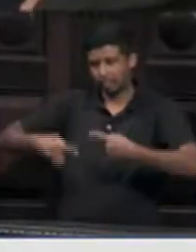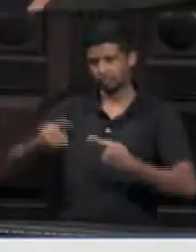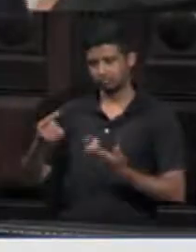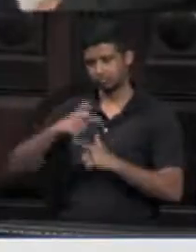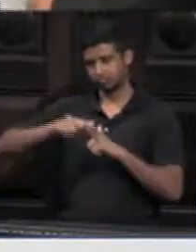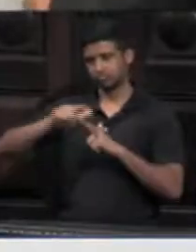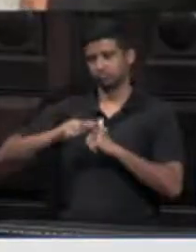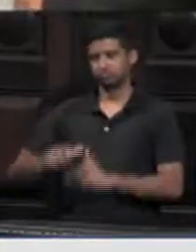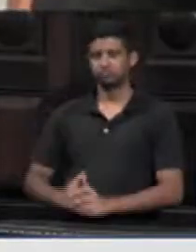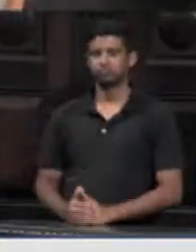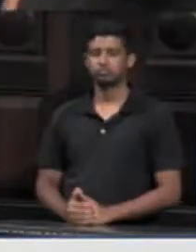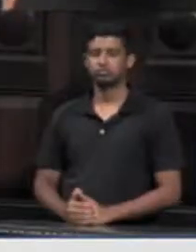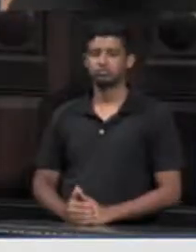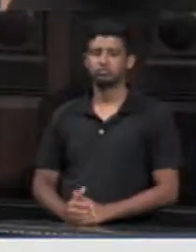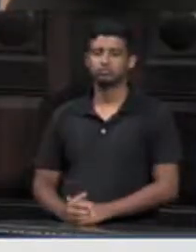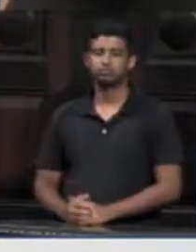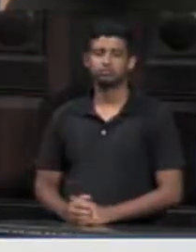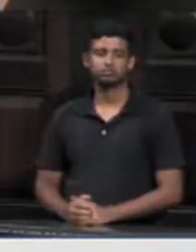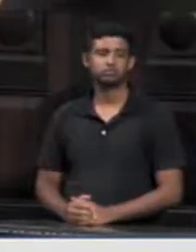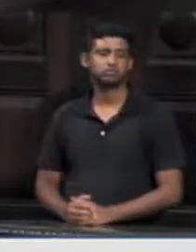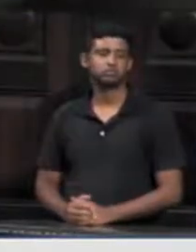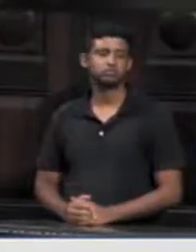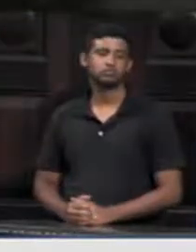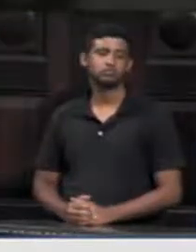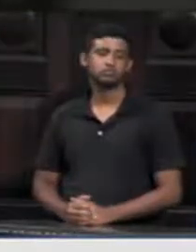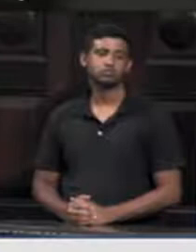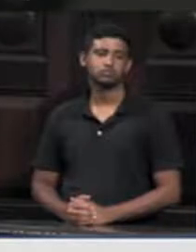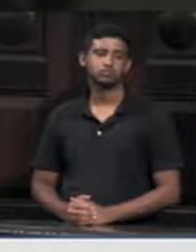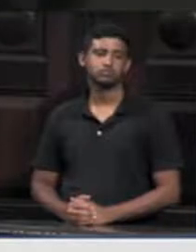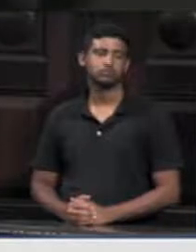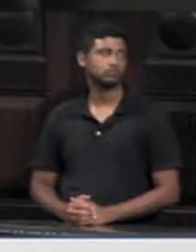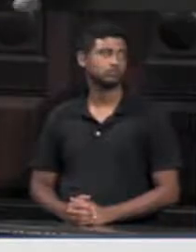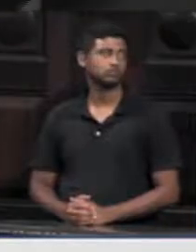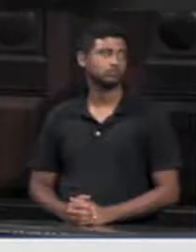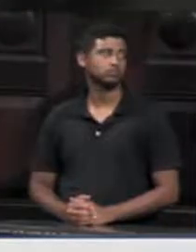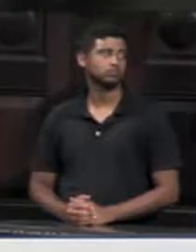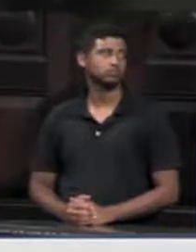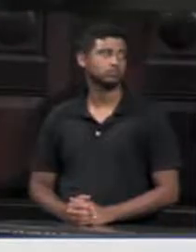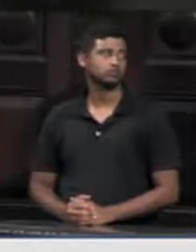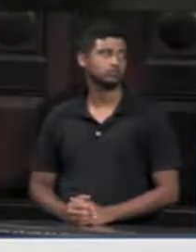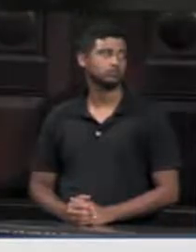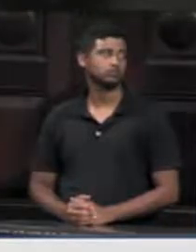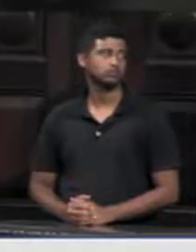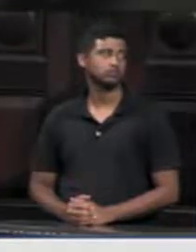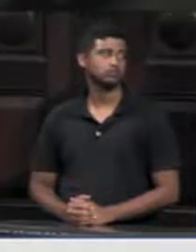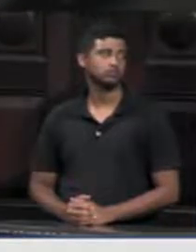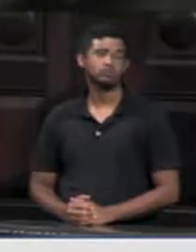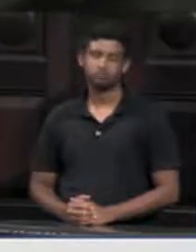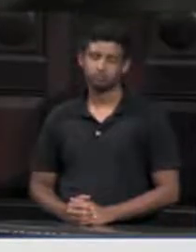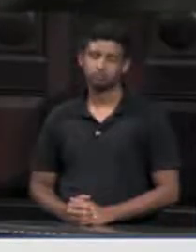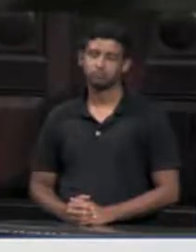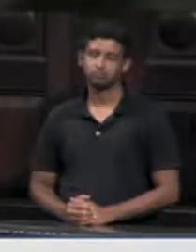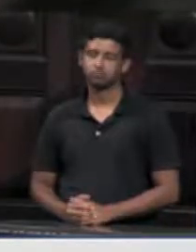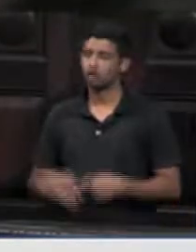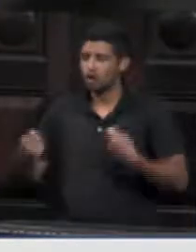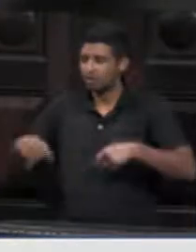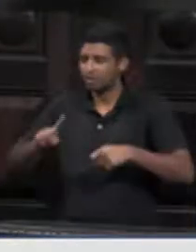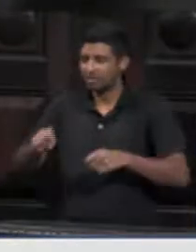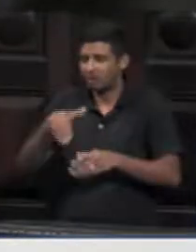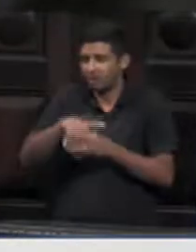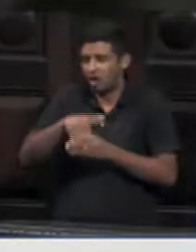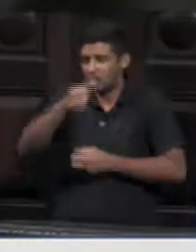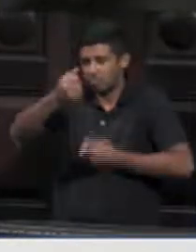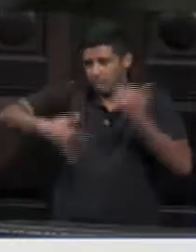fechando aqui a lei de incentivo. Senhor presidente, sem prejuízo de declaração de voto ou encaminhamento de voto, mas eu só